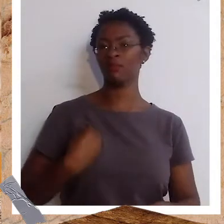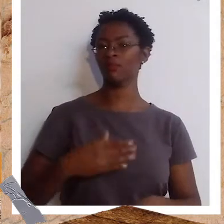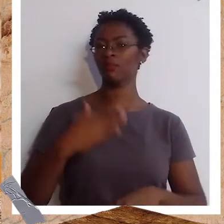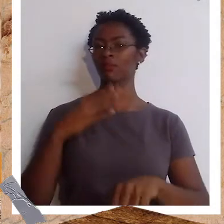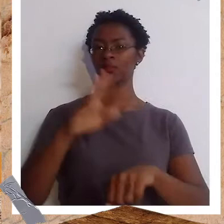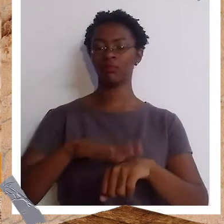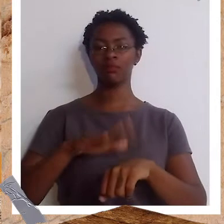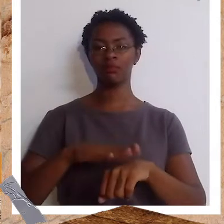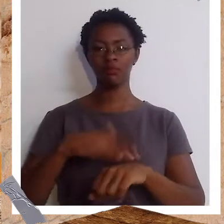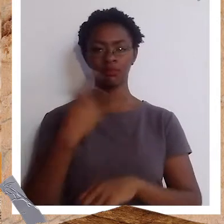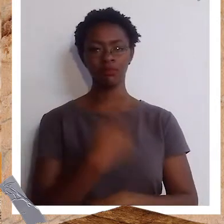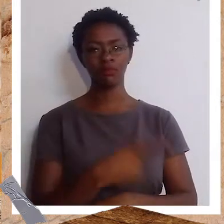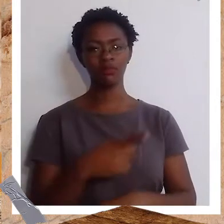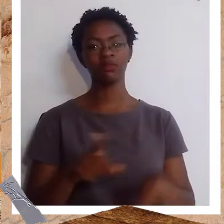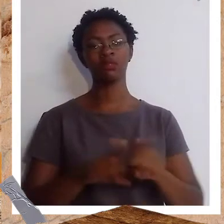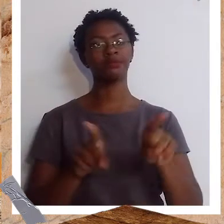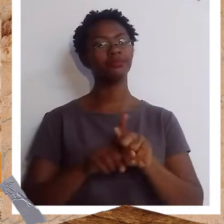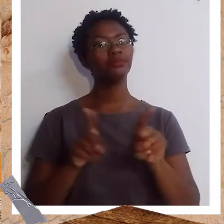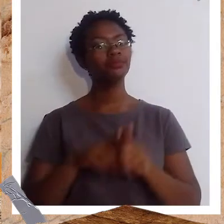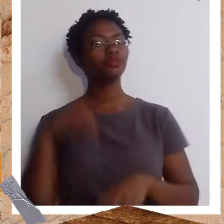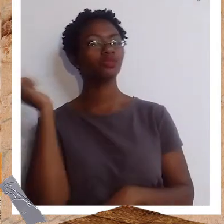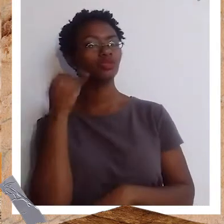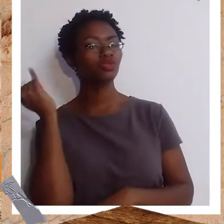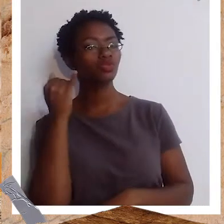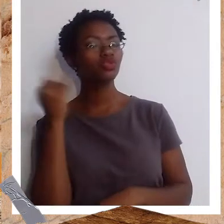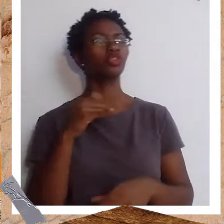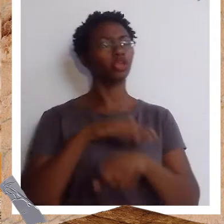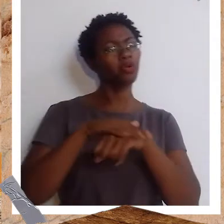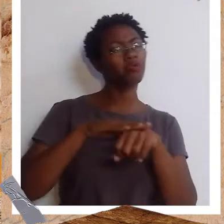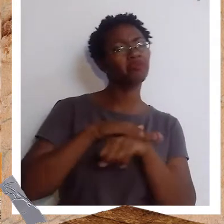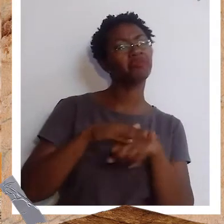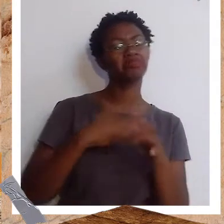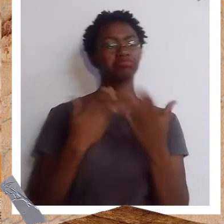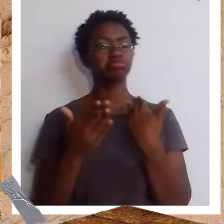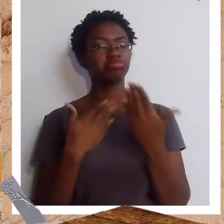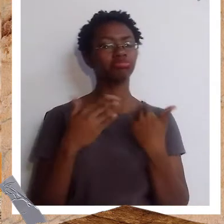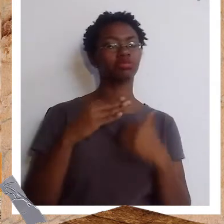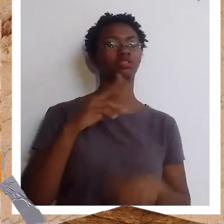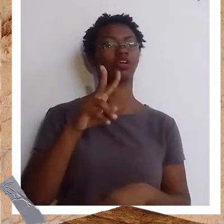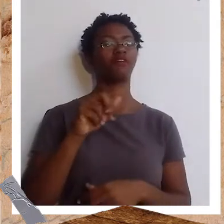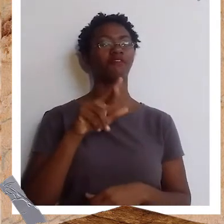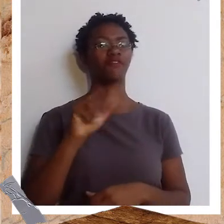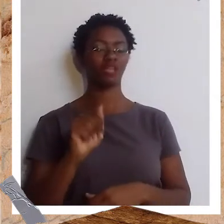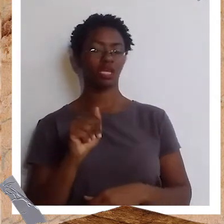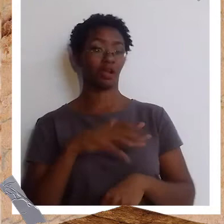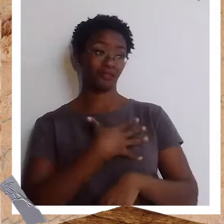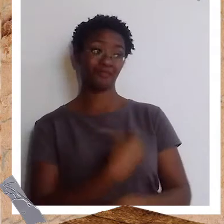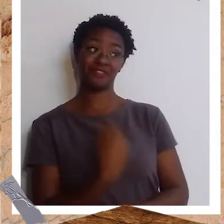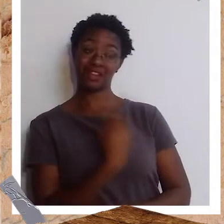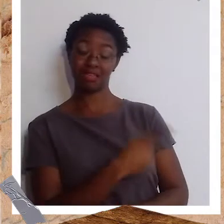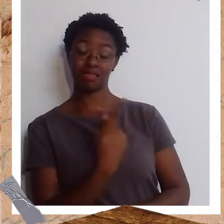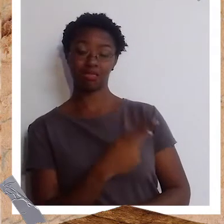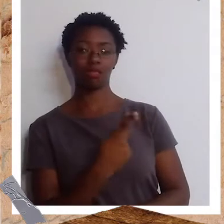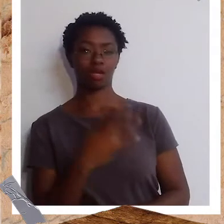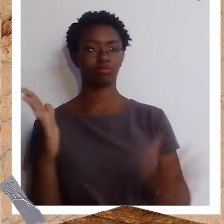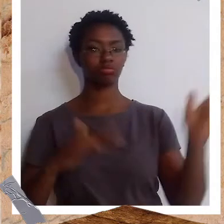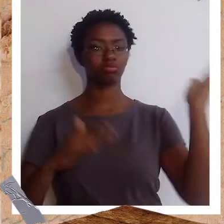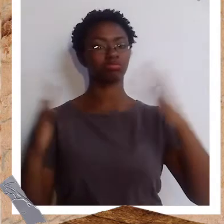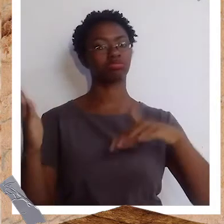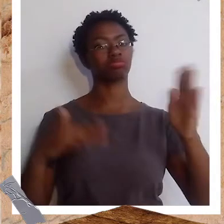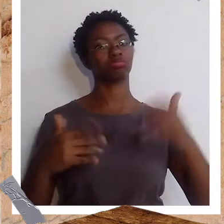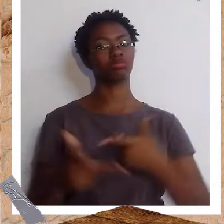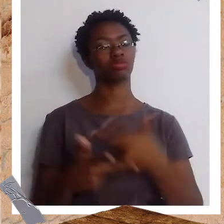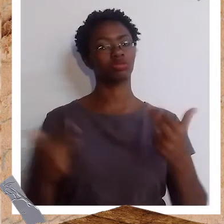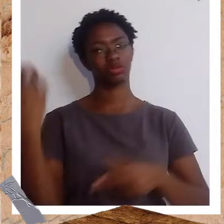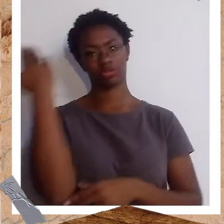partir também da escuta, da conversa com a Veronice, a filha de Carolina, que tem nos trazido, né, esses elementos de entender,